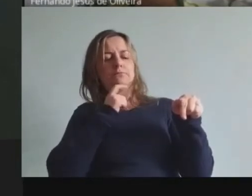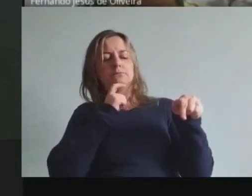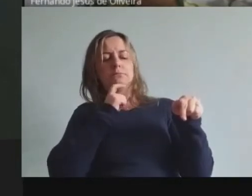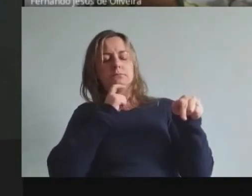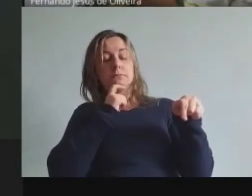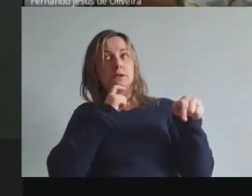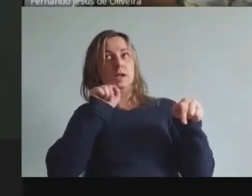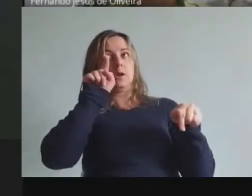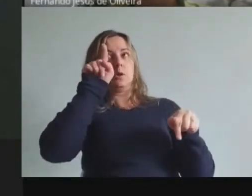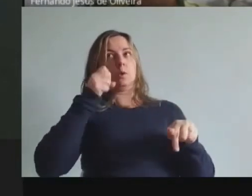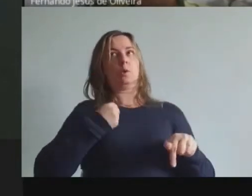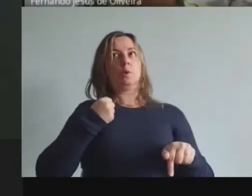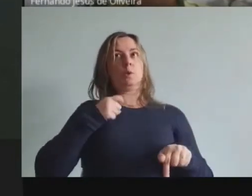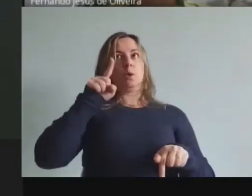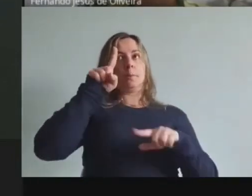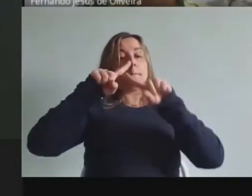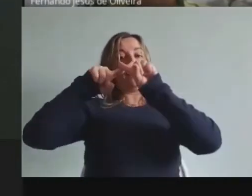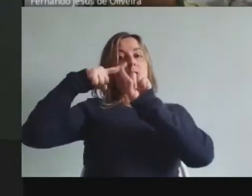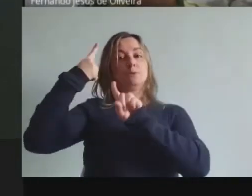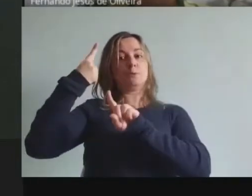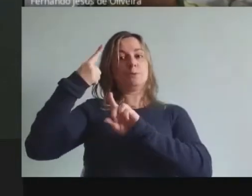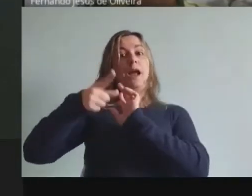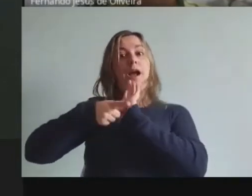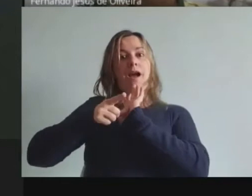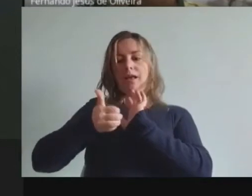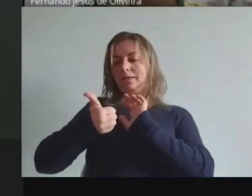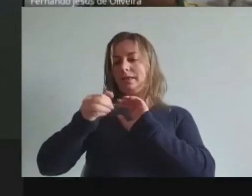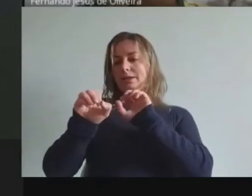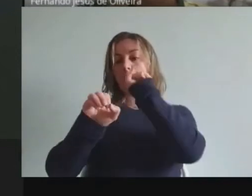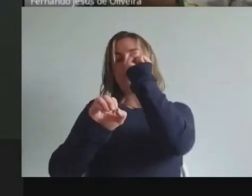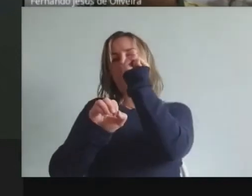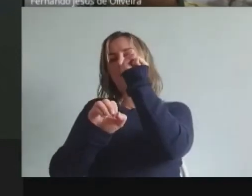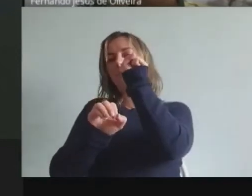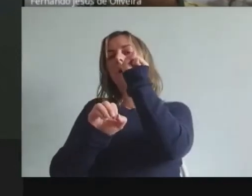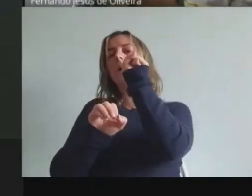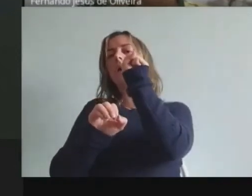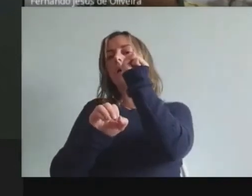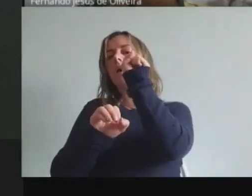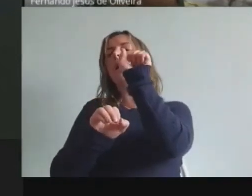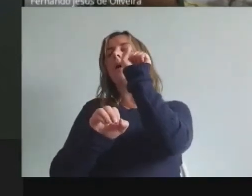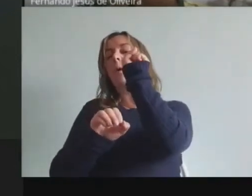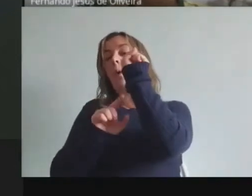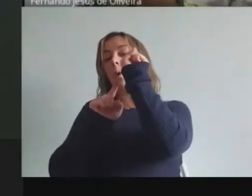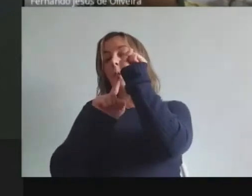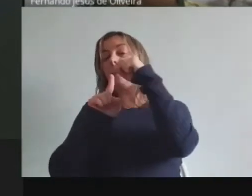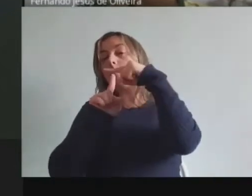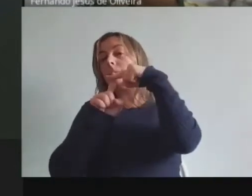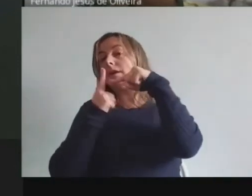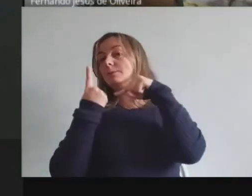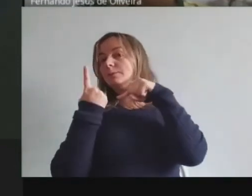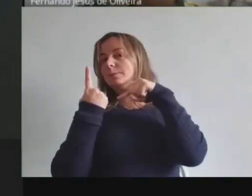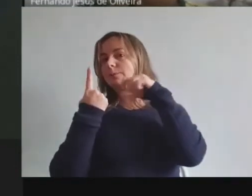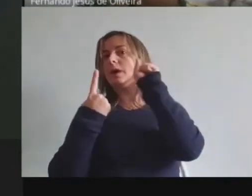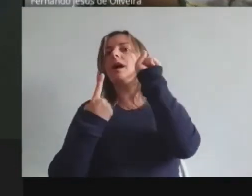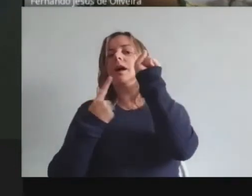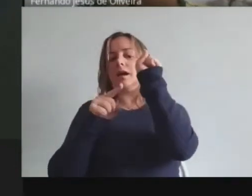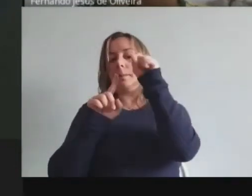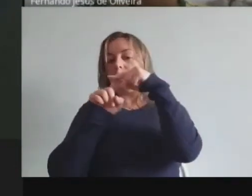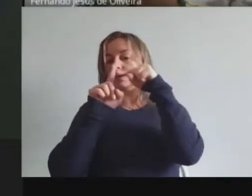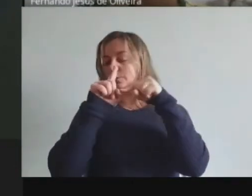tem que somar 1. Então, a potência de 10 aqui não era 10 oitava, vou somar 1 e a ordem de grandeza vai ser 10 a